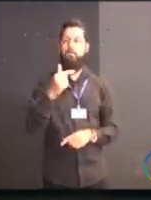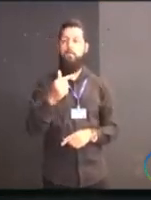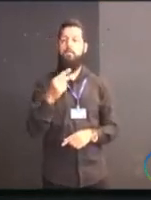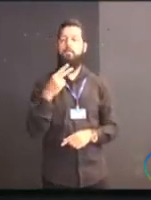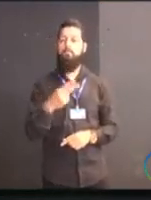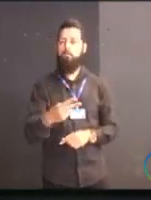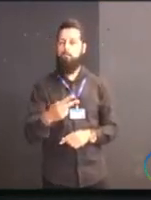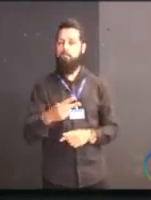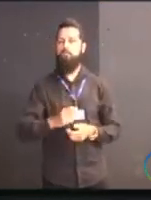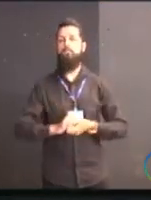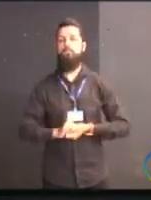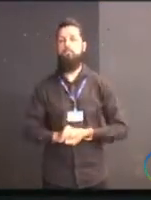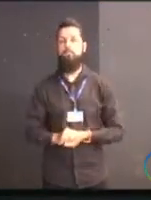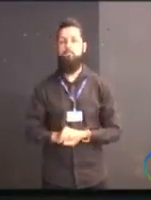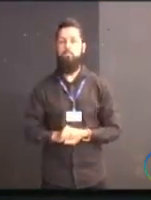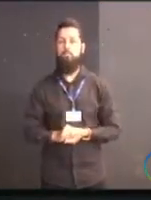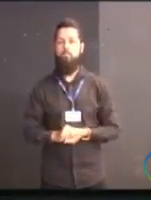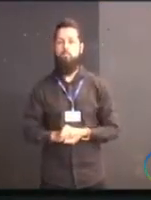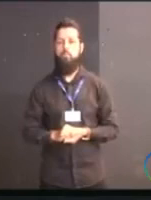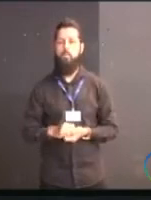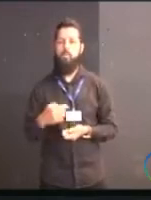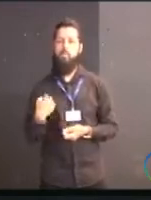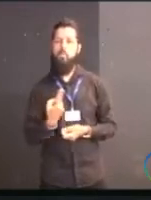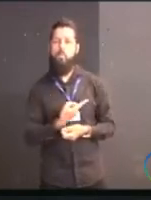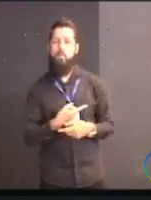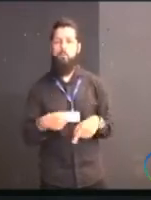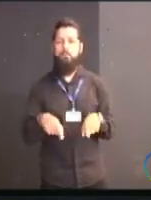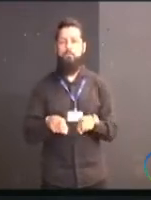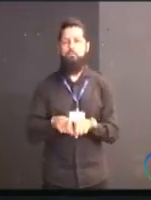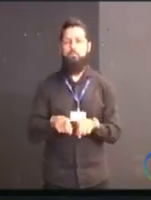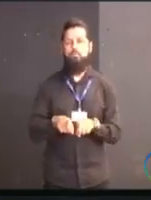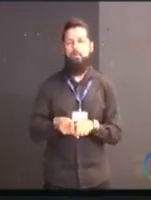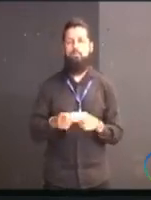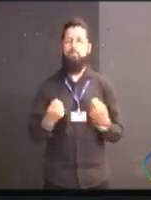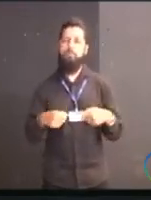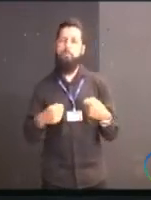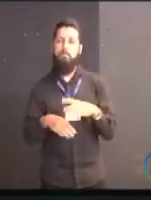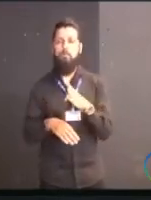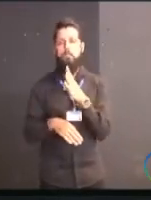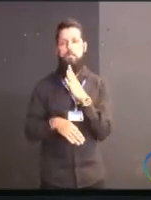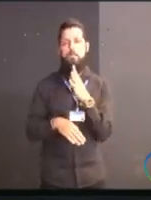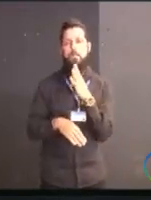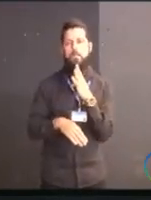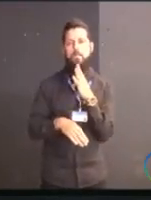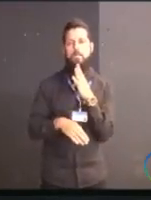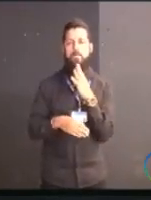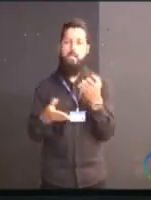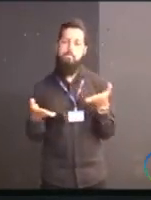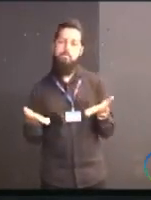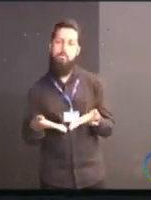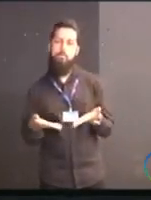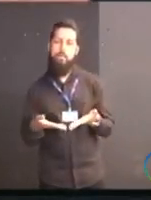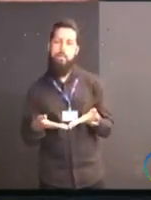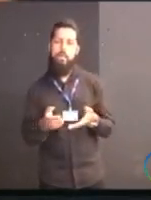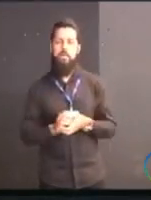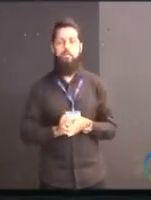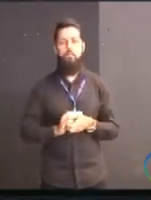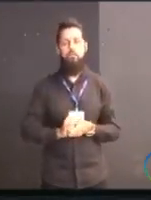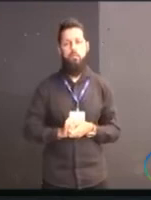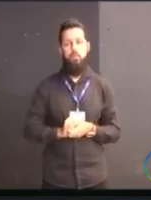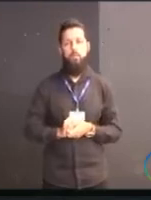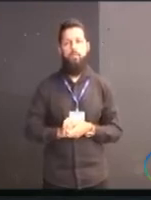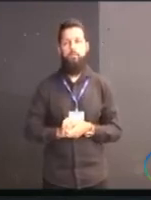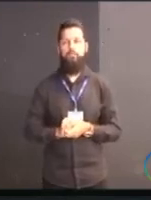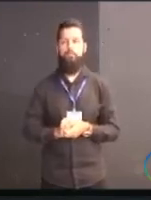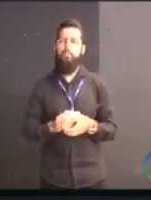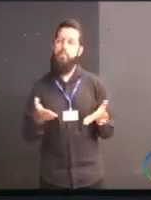1972. E a gente tem que conhecer um pouco do momento daquela ocasião. Naquela ocasião, por exemplo,